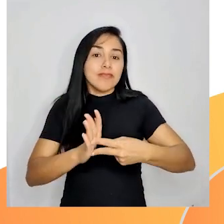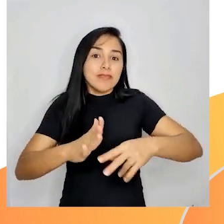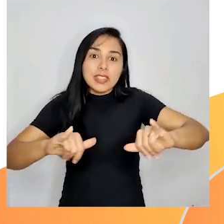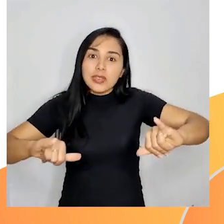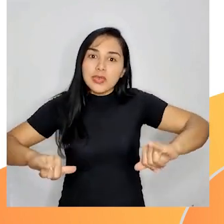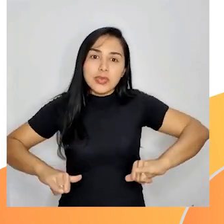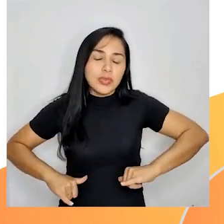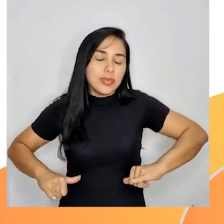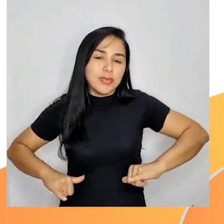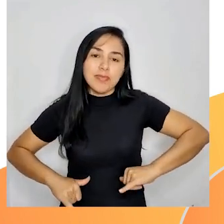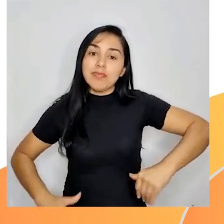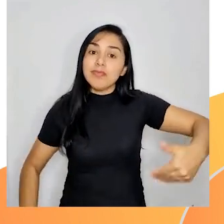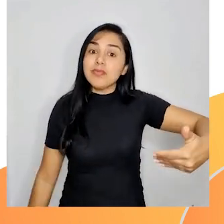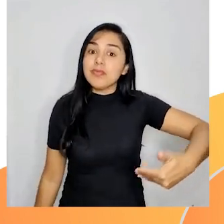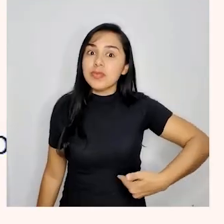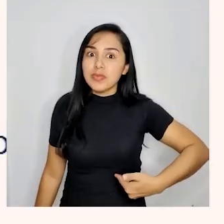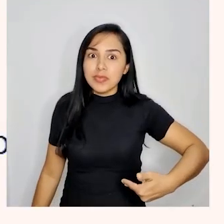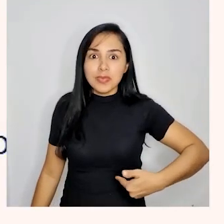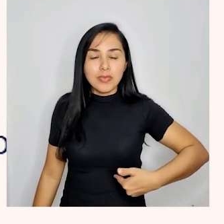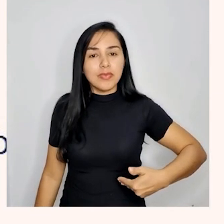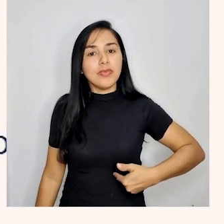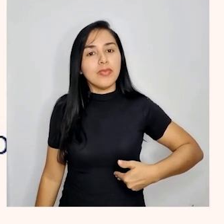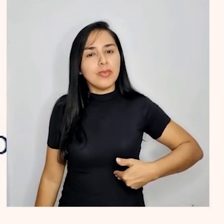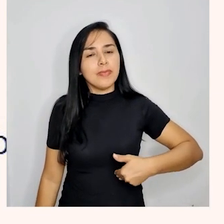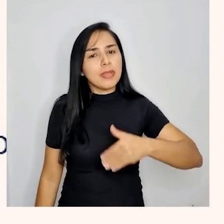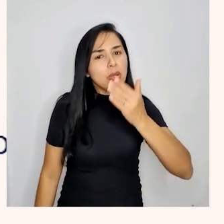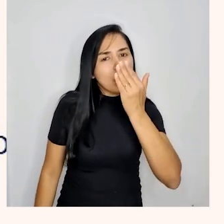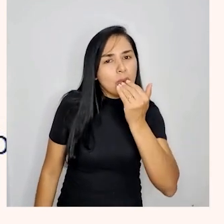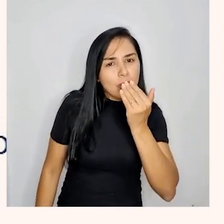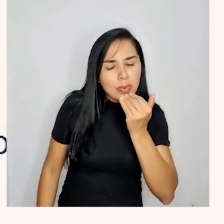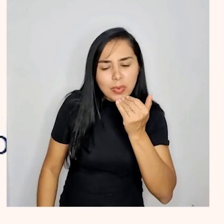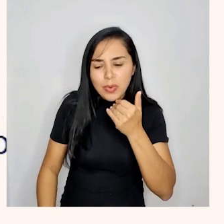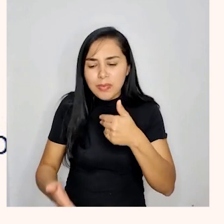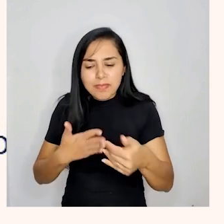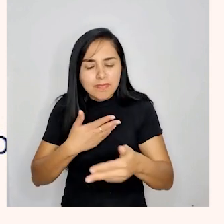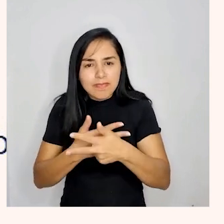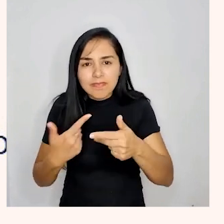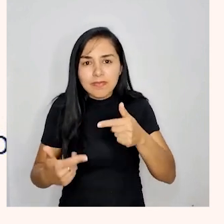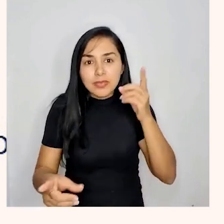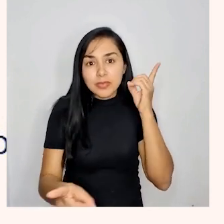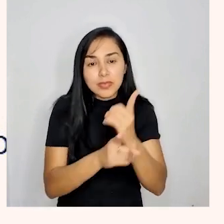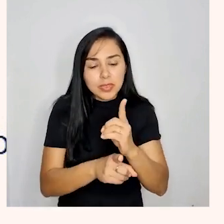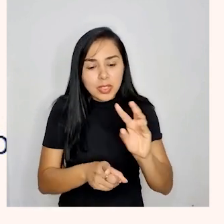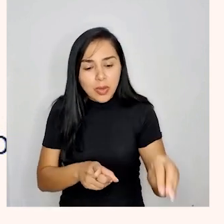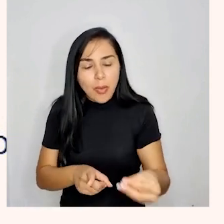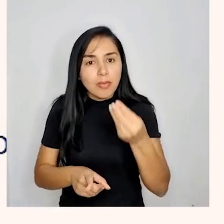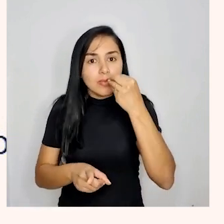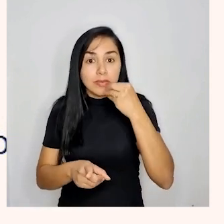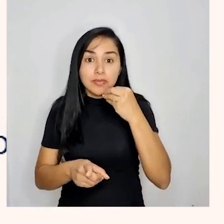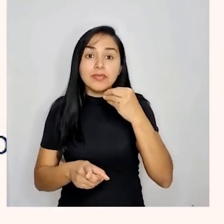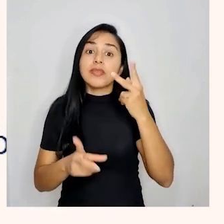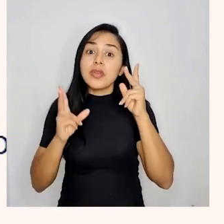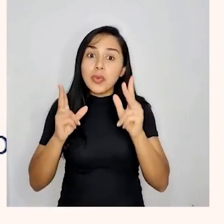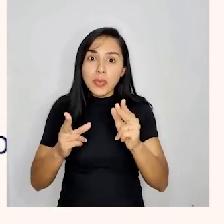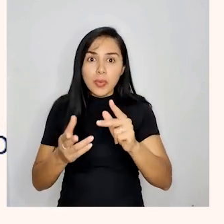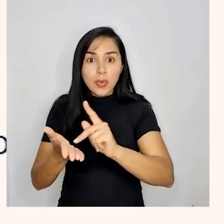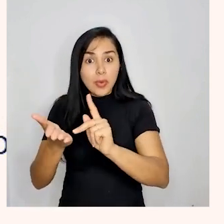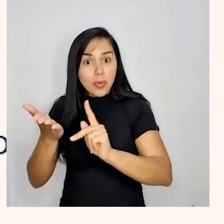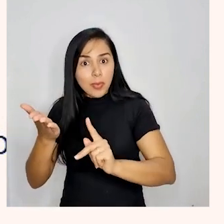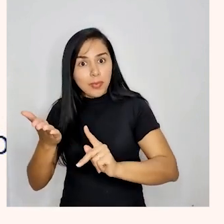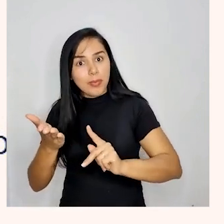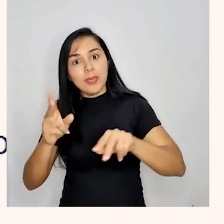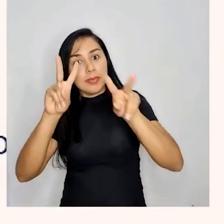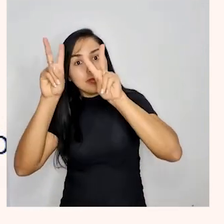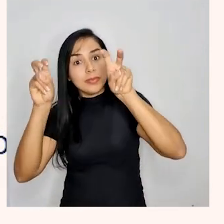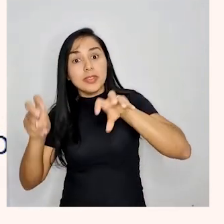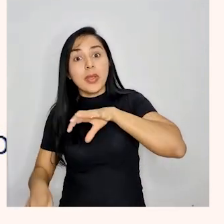passam fome, eles comem detritos, como no poema O Bicho, do Manuel Bandeira. Lembra? Uma